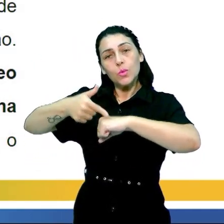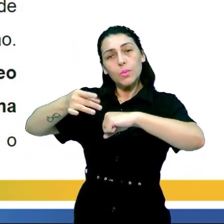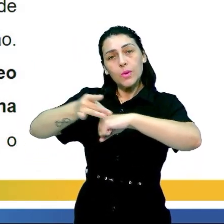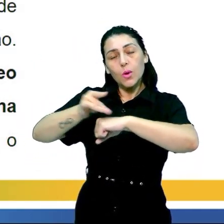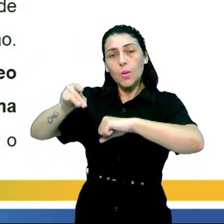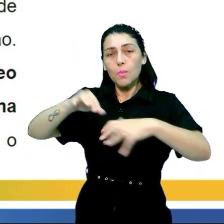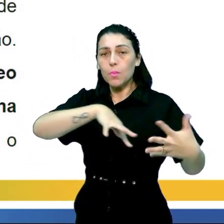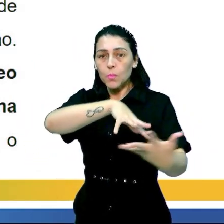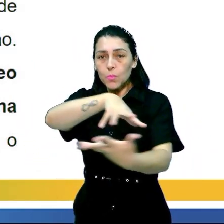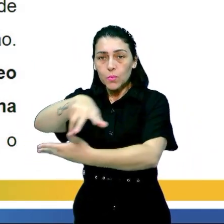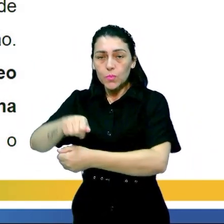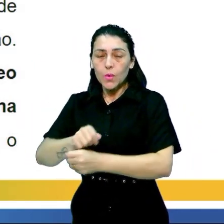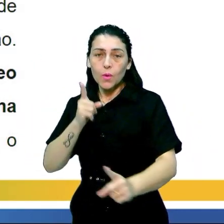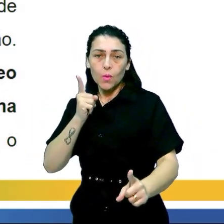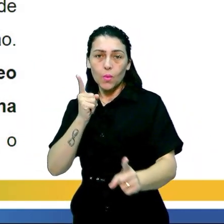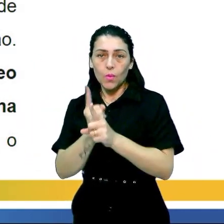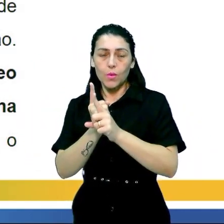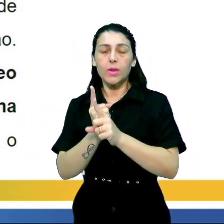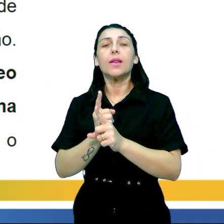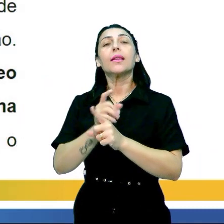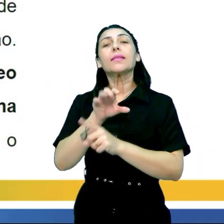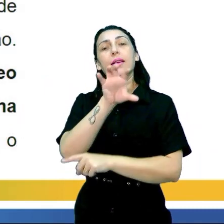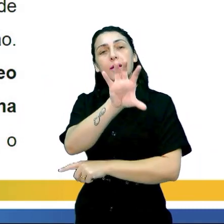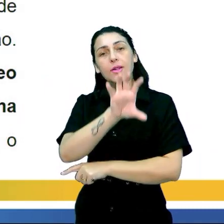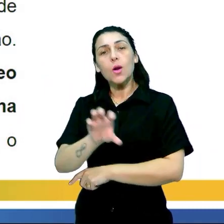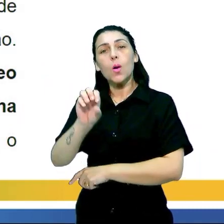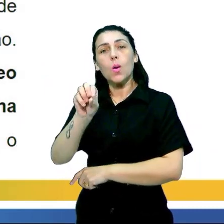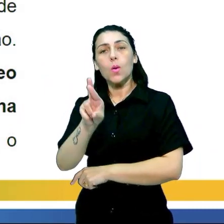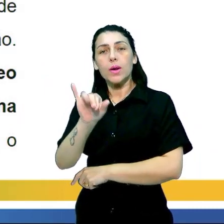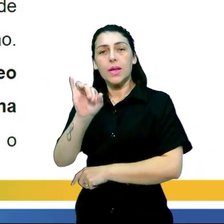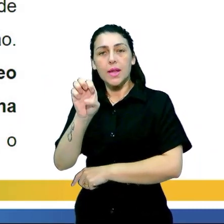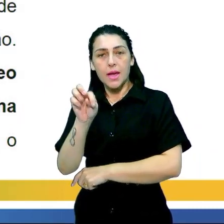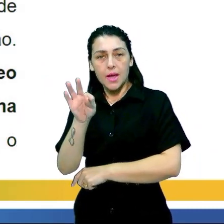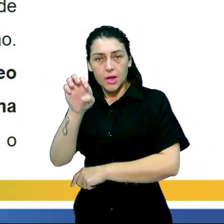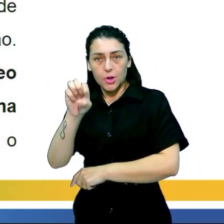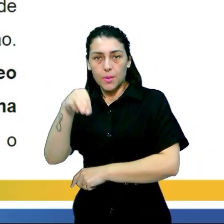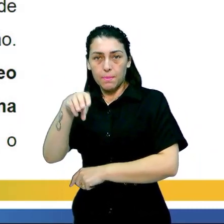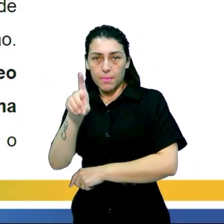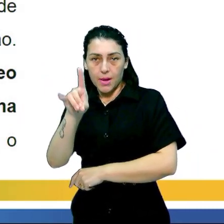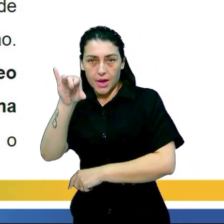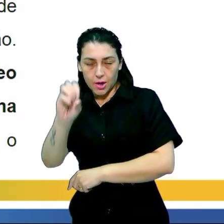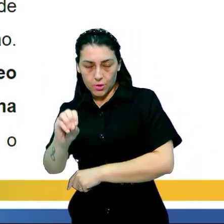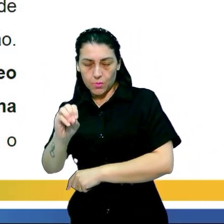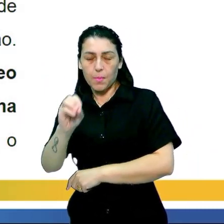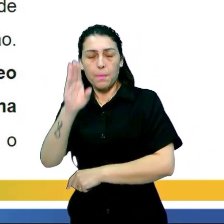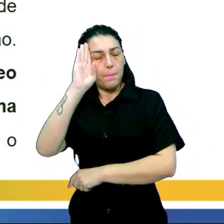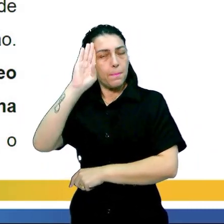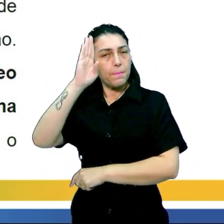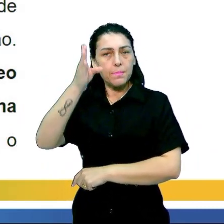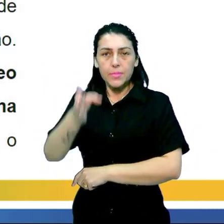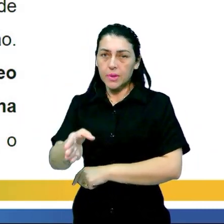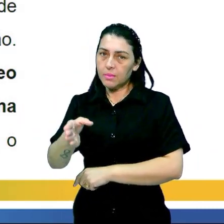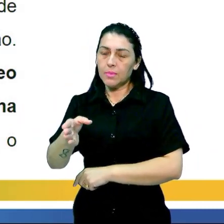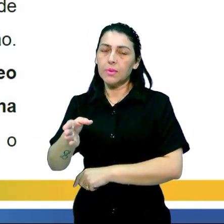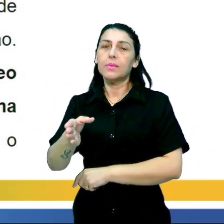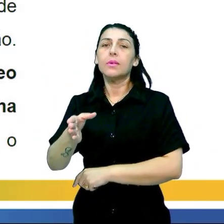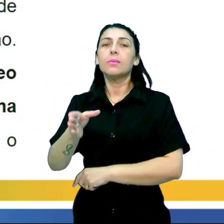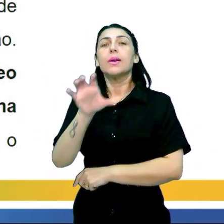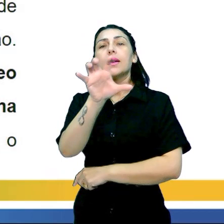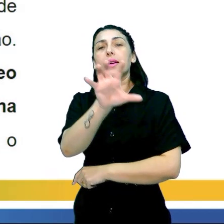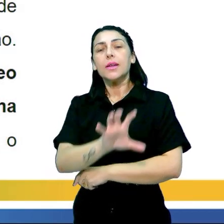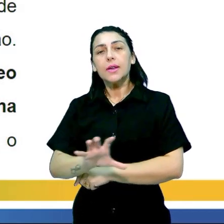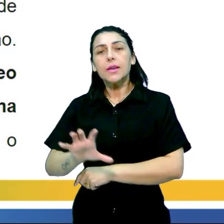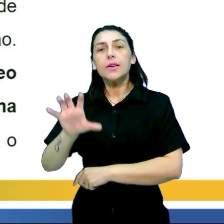mundial encontra-se na região conhecida como Oriente Médio, tá? Com destaque principalmente para aquela